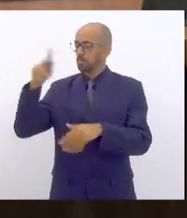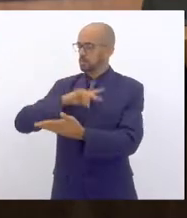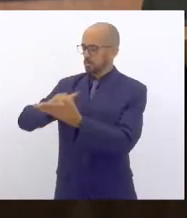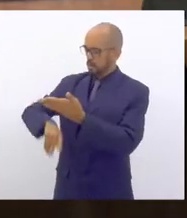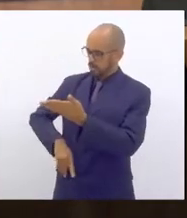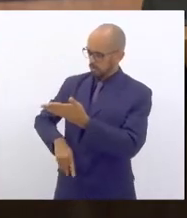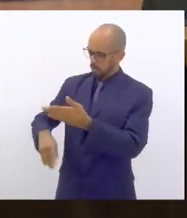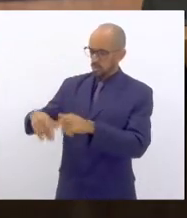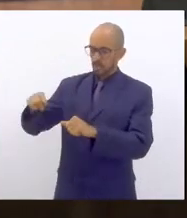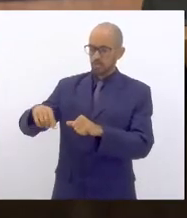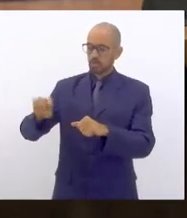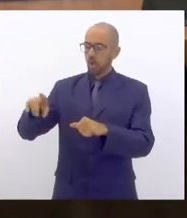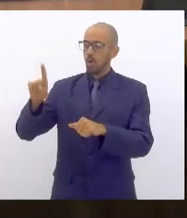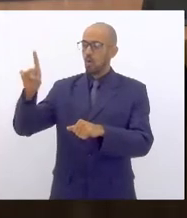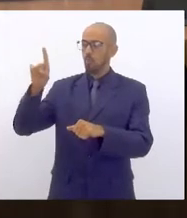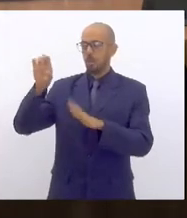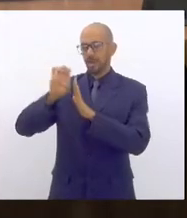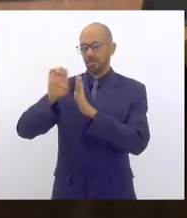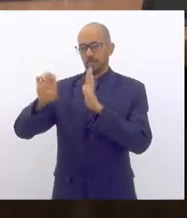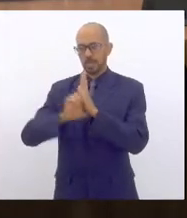uma emenda.